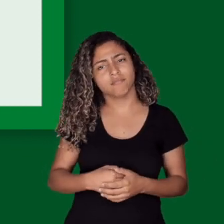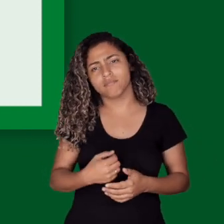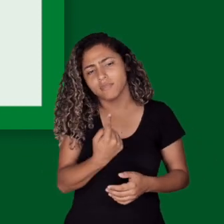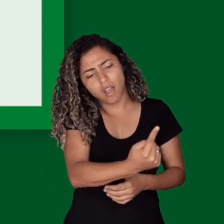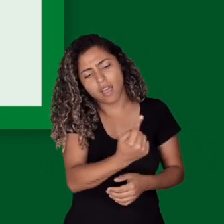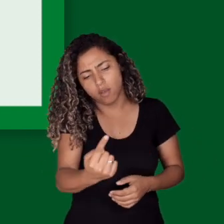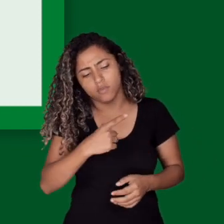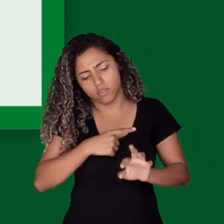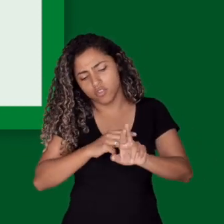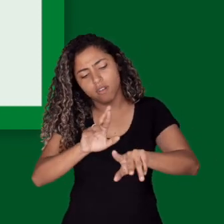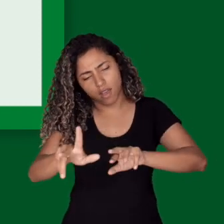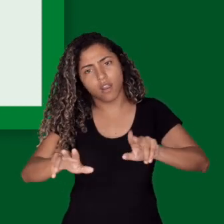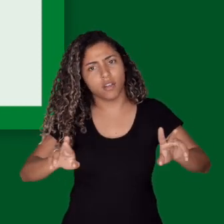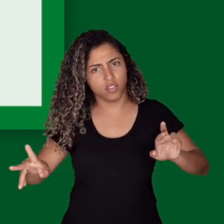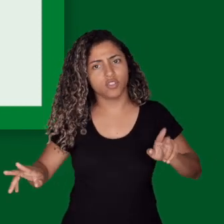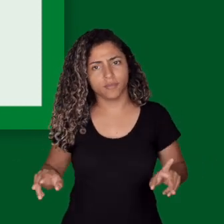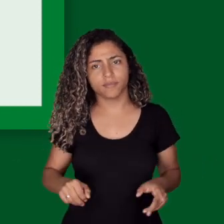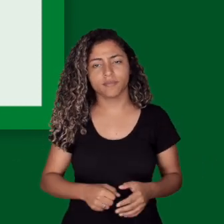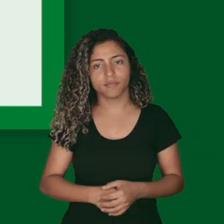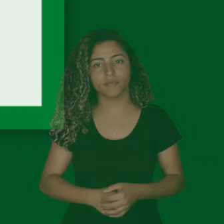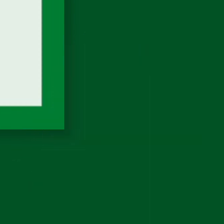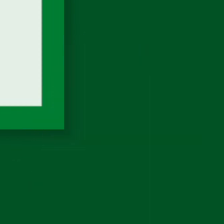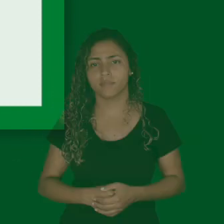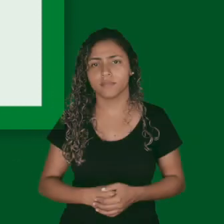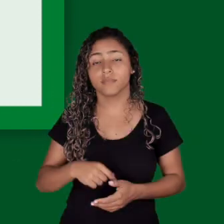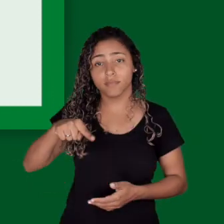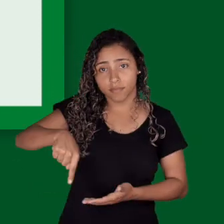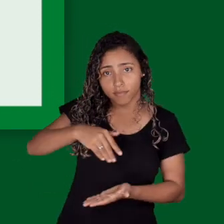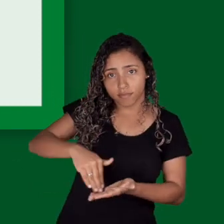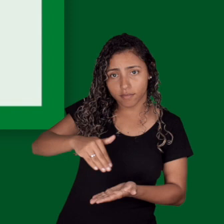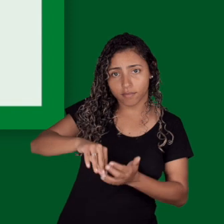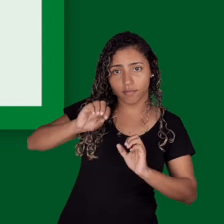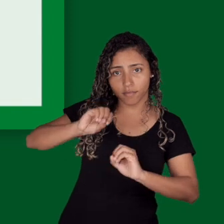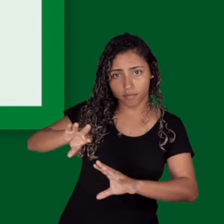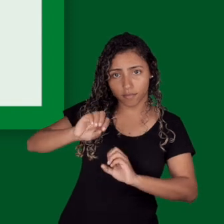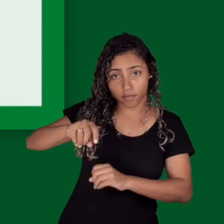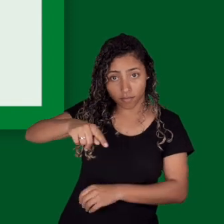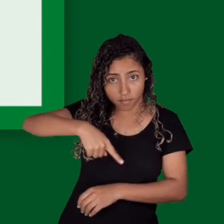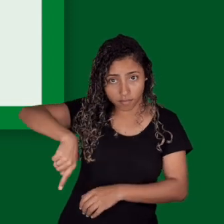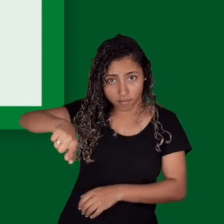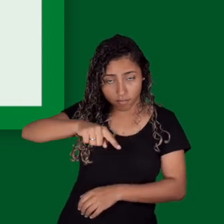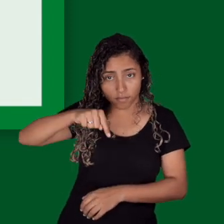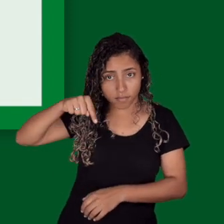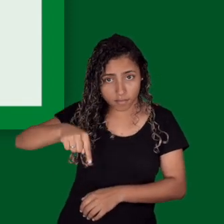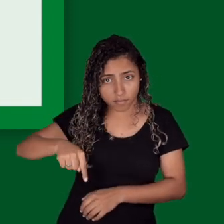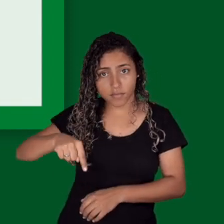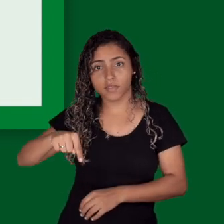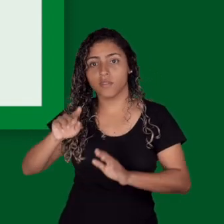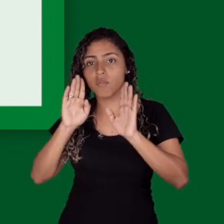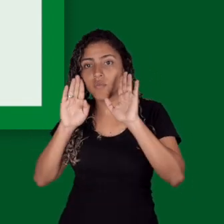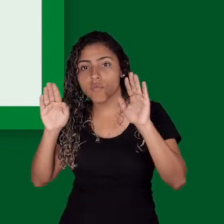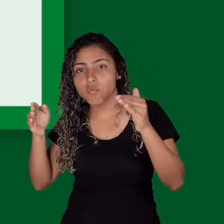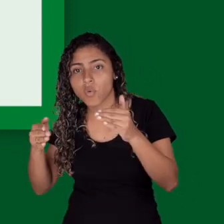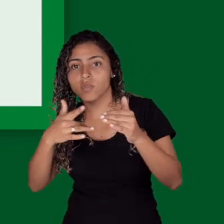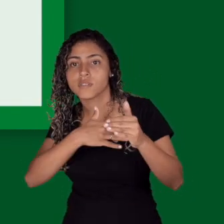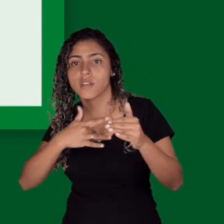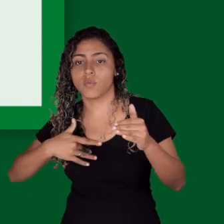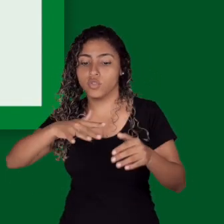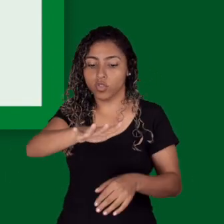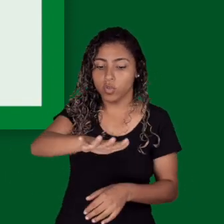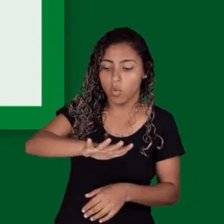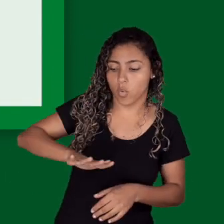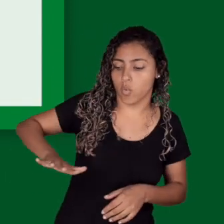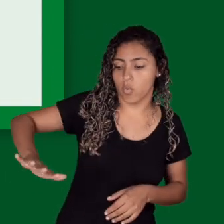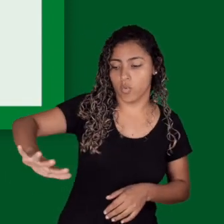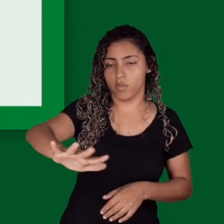pessoa. Então, a gente, no contexto da Secretaria de Educação, a gente trabalha com saúde coletiva, a gente trabalha com a